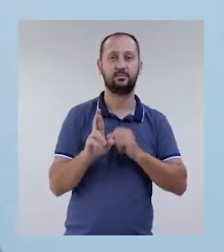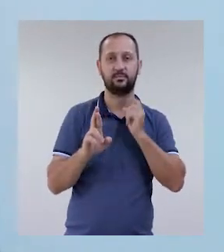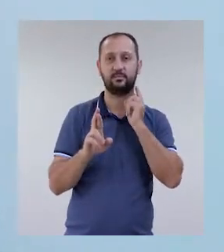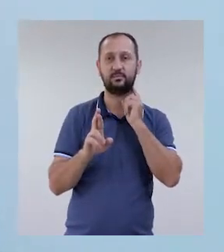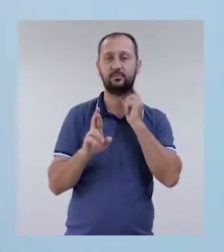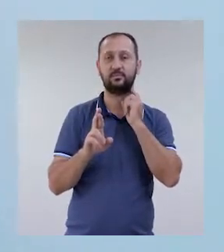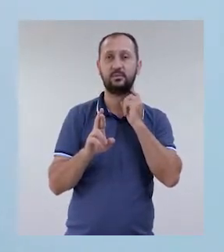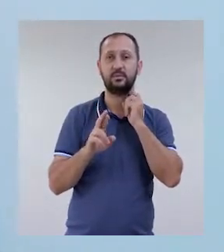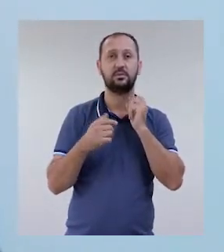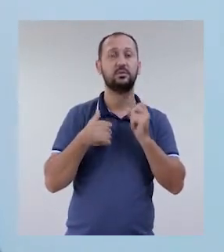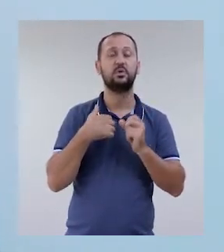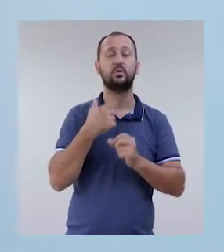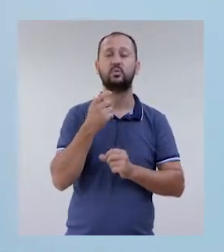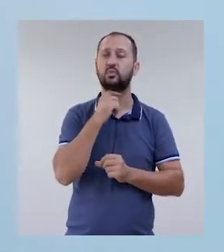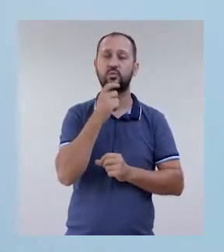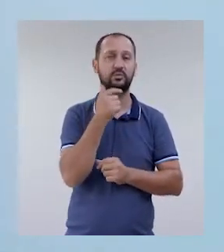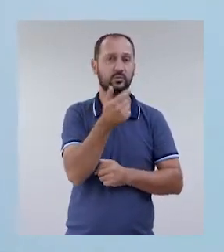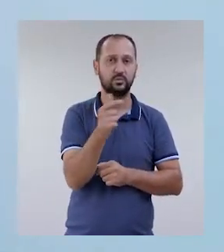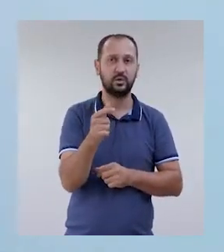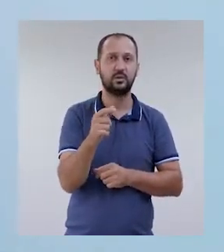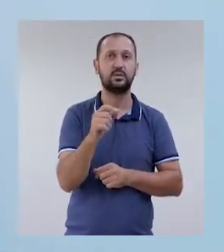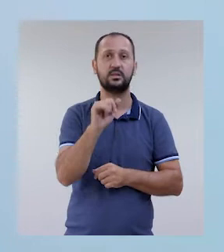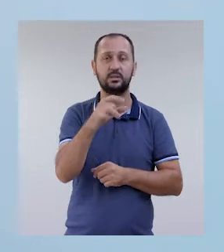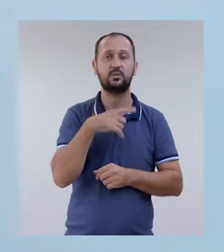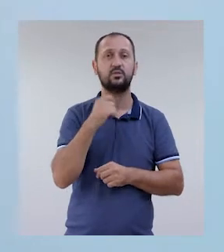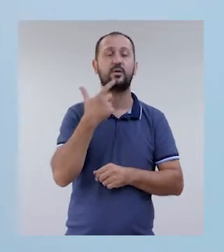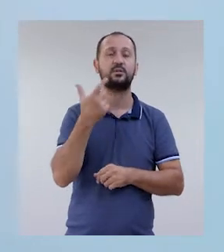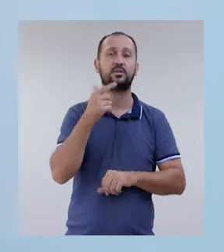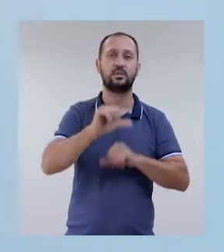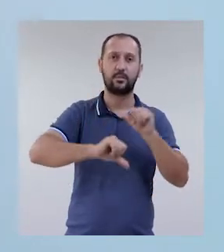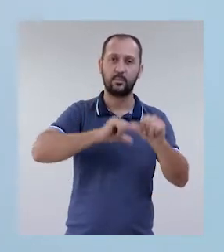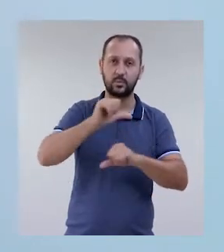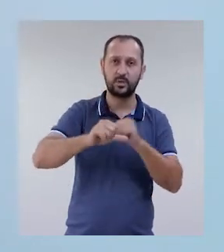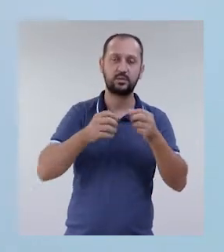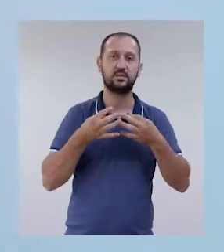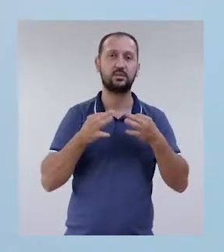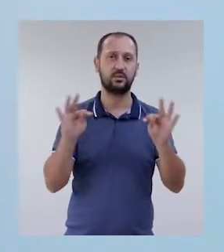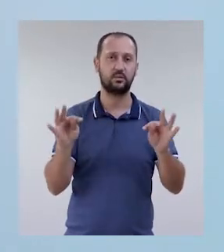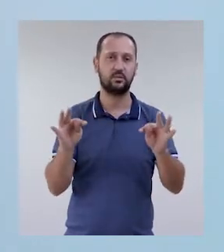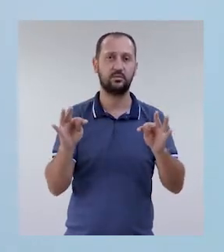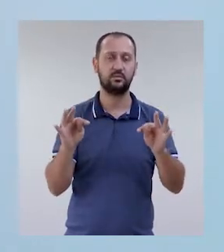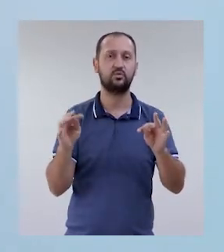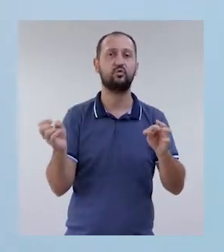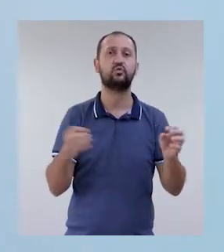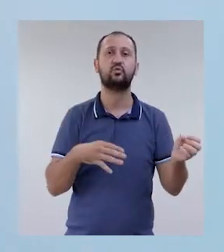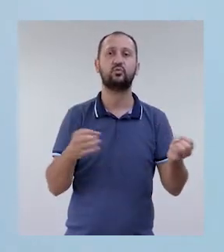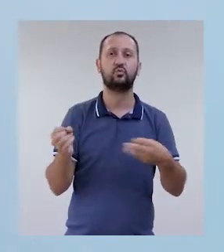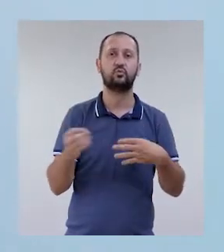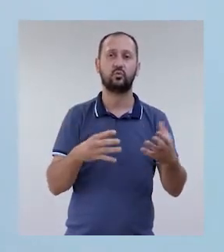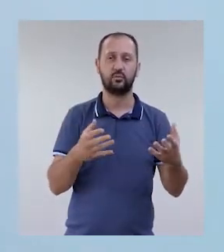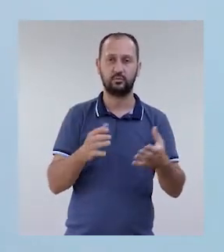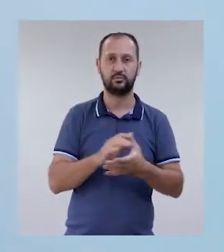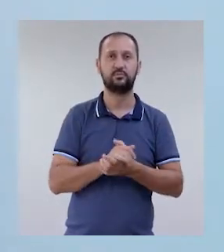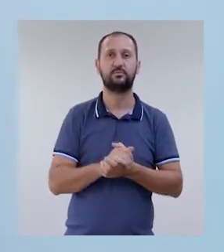resposta. E eu não tenho dúvida de te dizer que, não fossem as alterações tecnológicas, essas